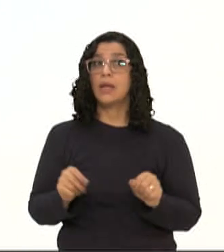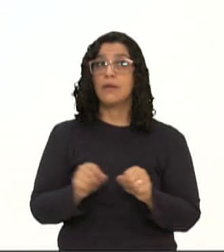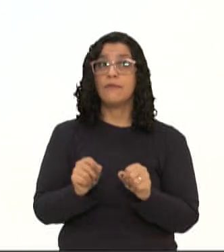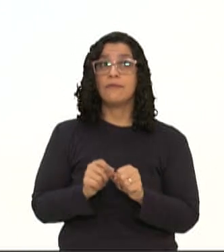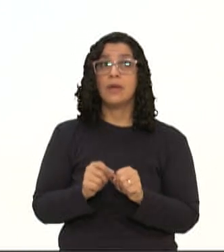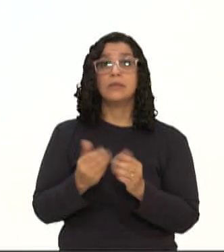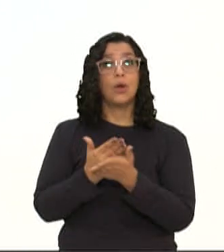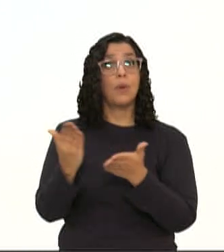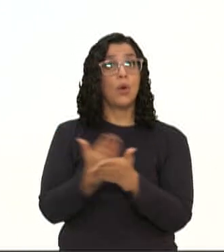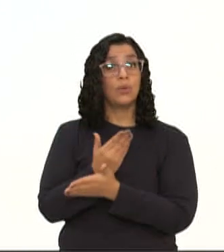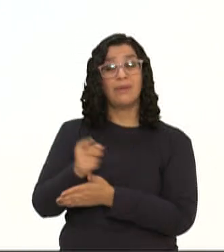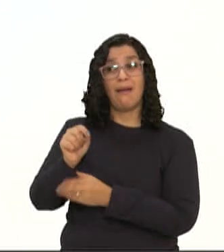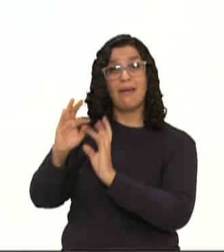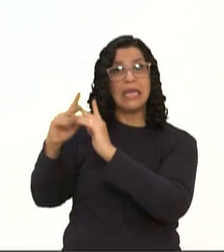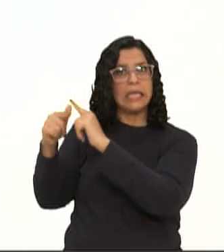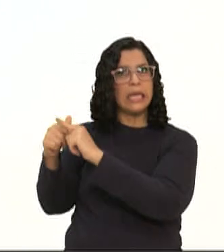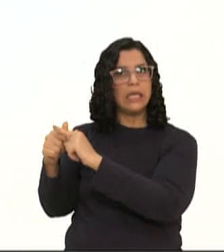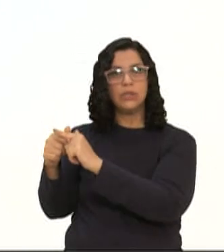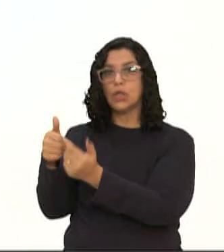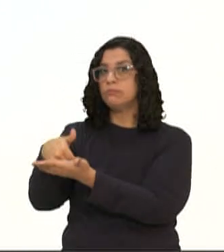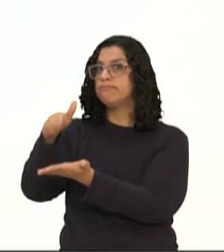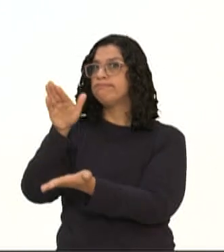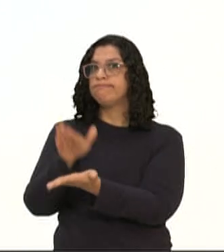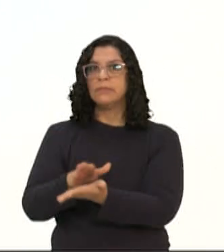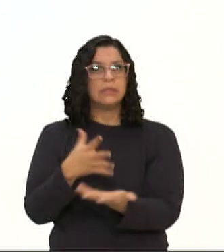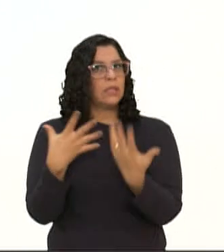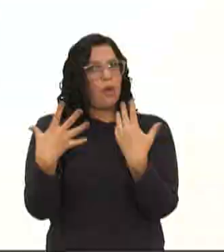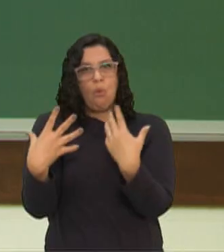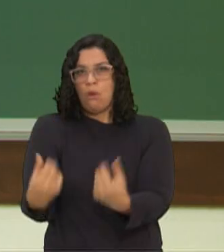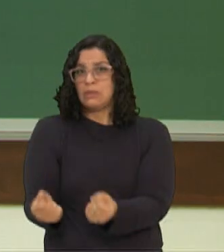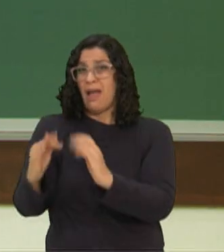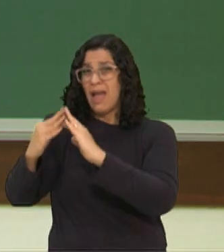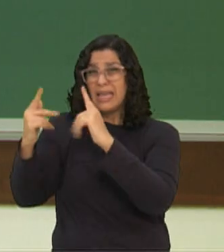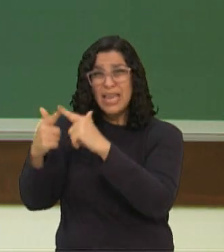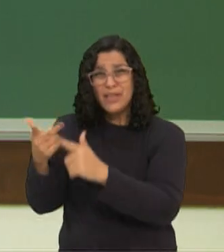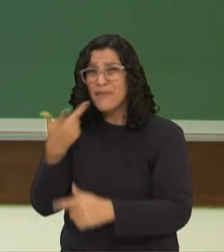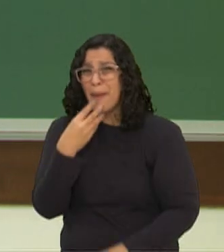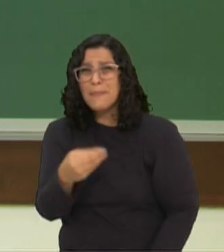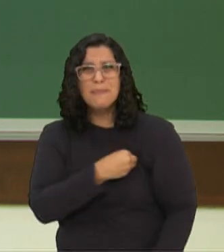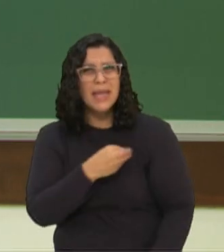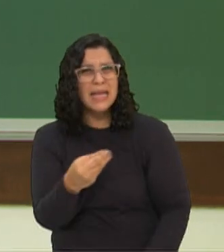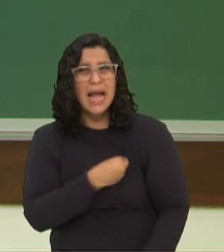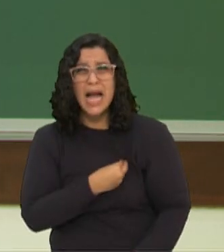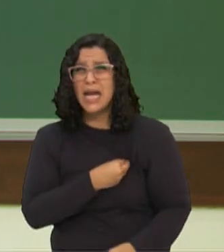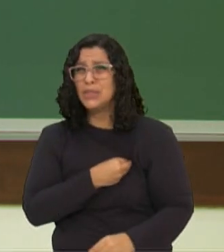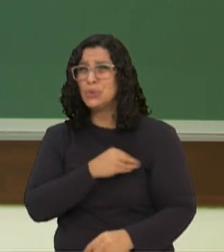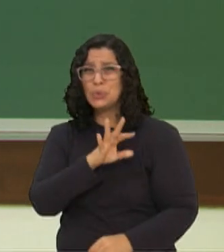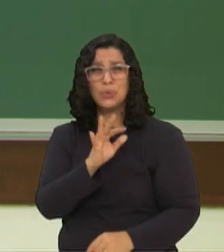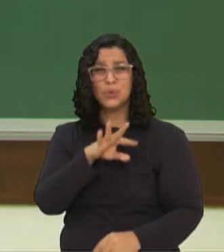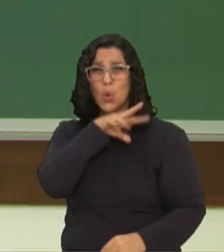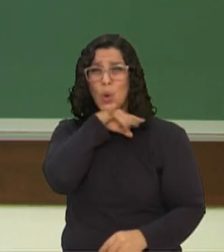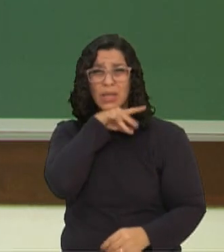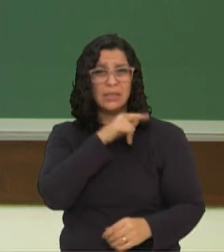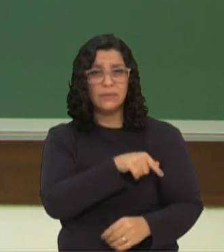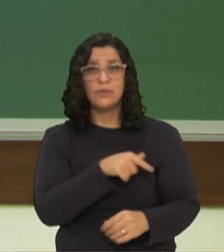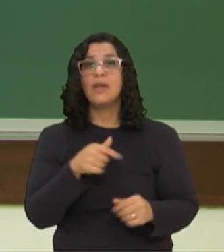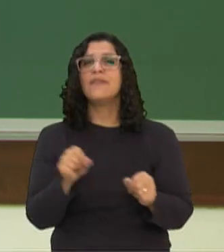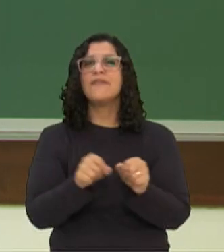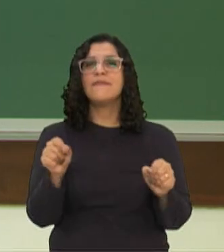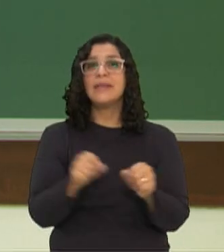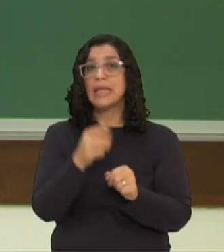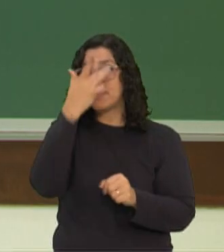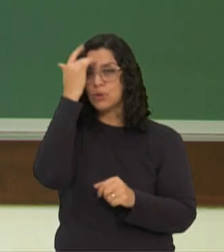que a igreja condenava na época. Ele vai fazer uma coisa que a igreja considerava um pecado mortal. Ele vai